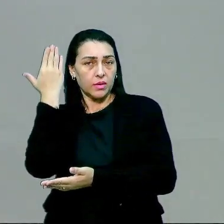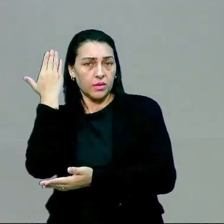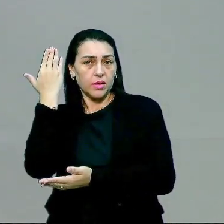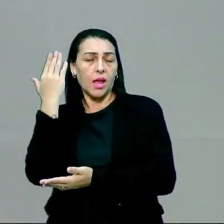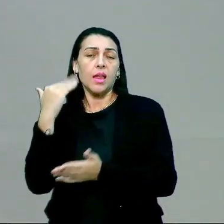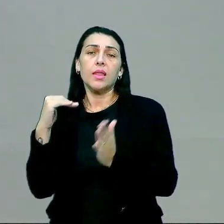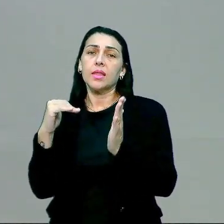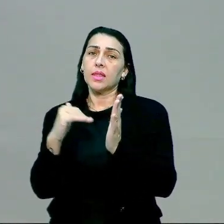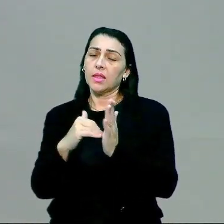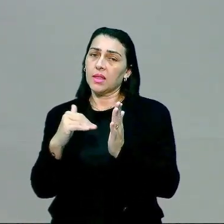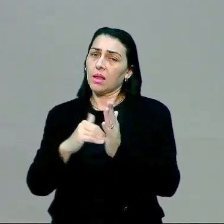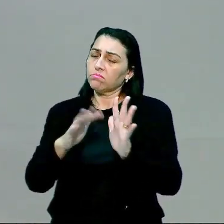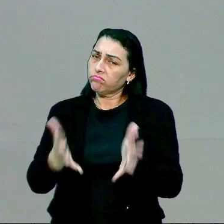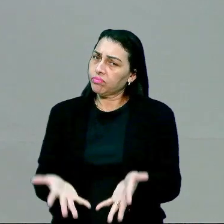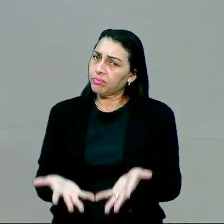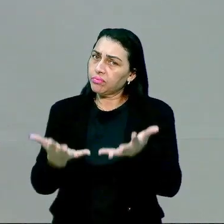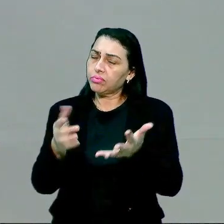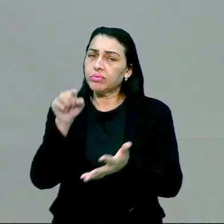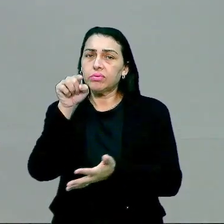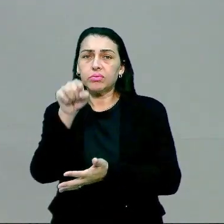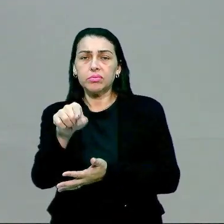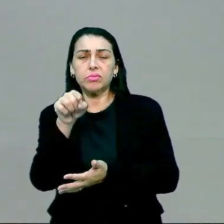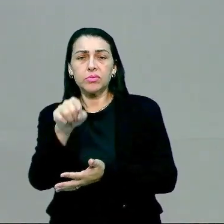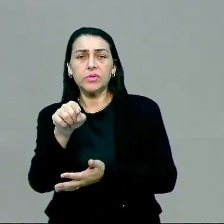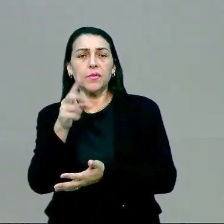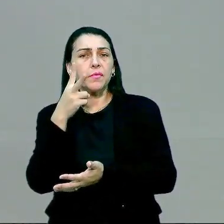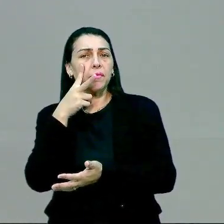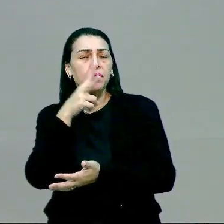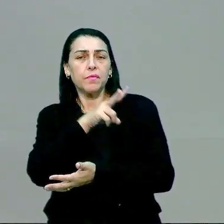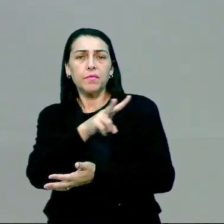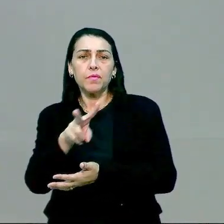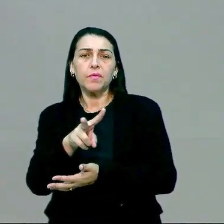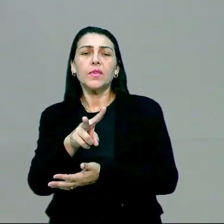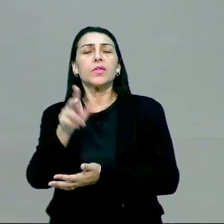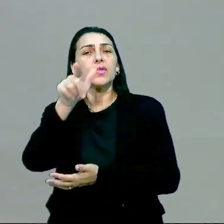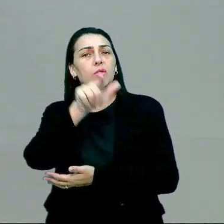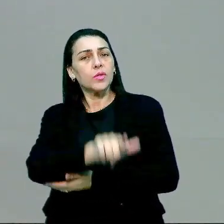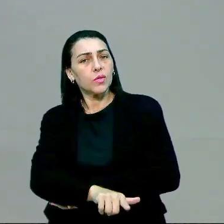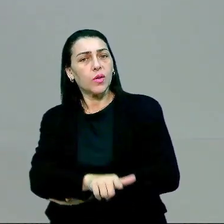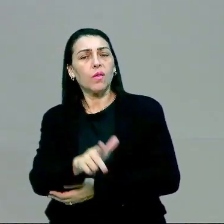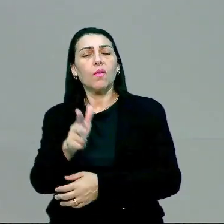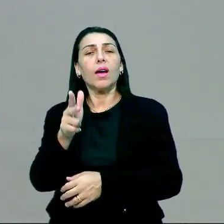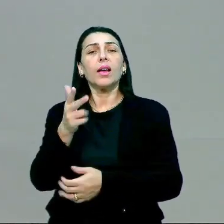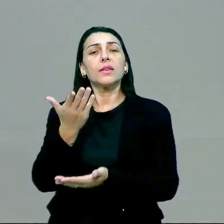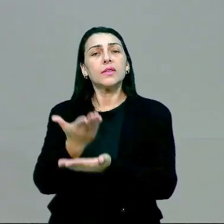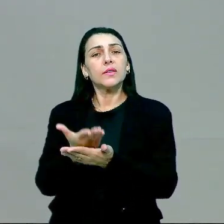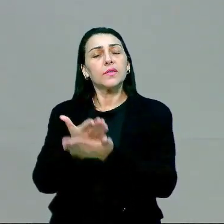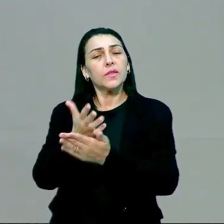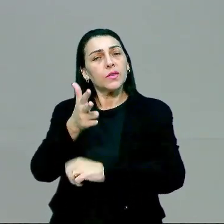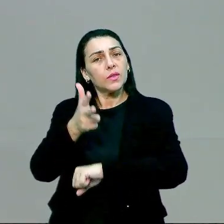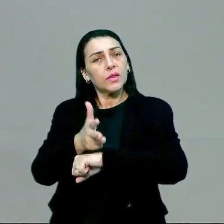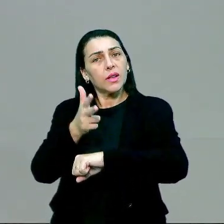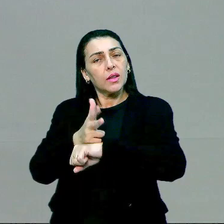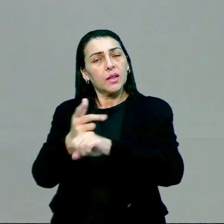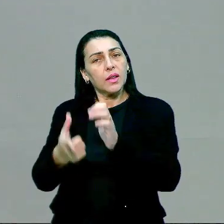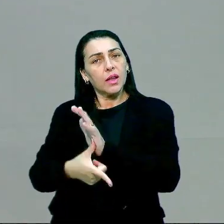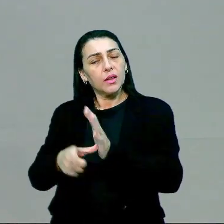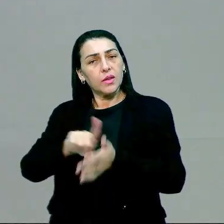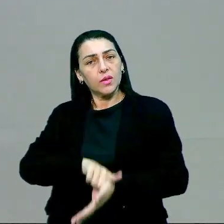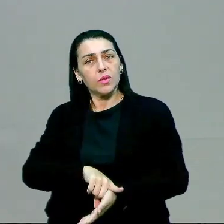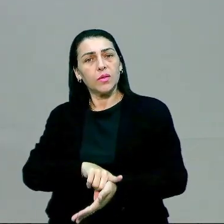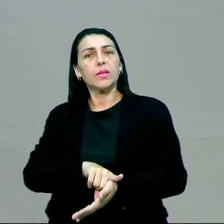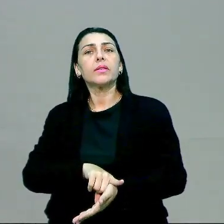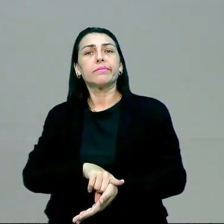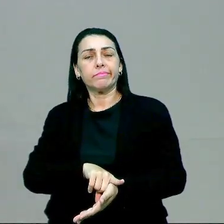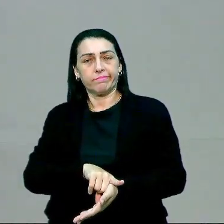eu até incentivo a você consultar, novamente assistir às videoaulas anteriores, que